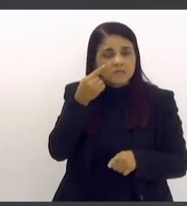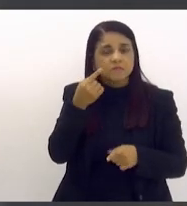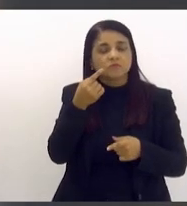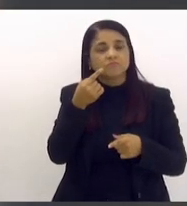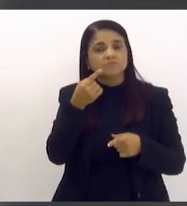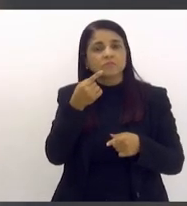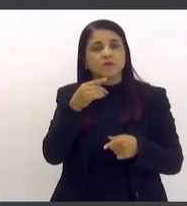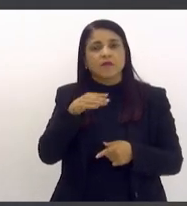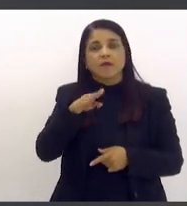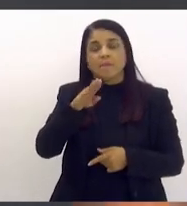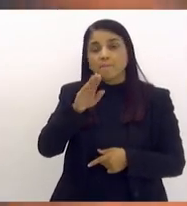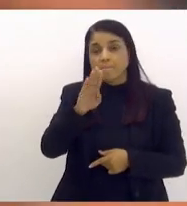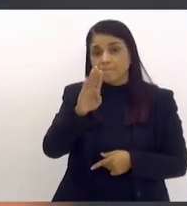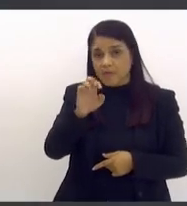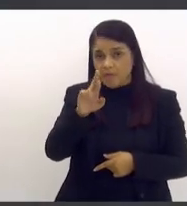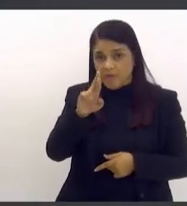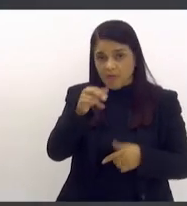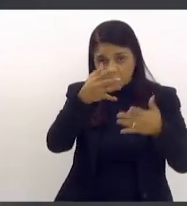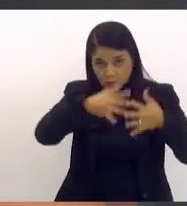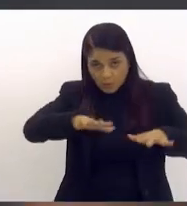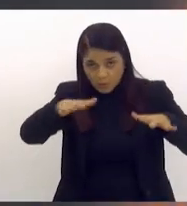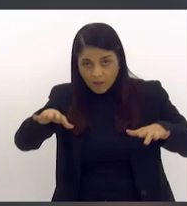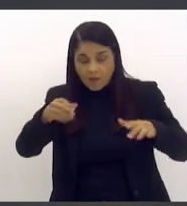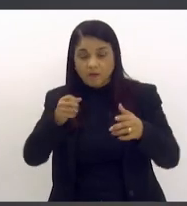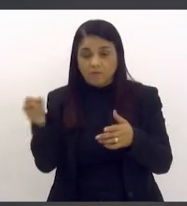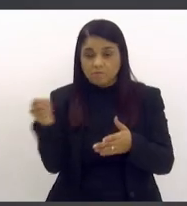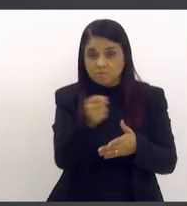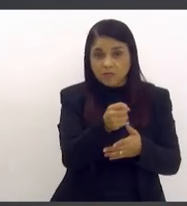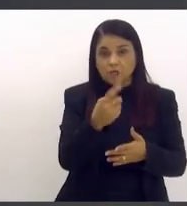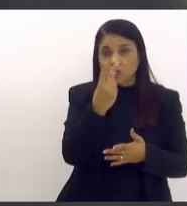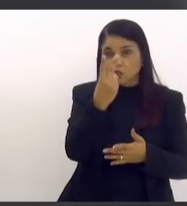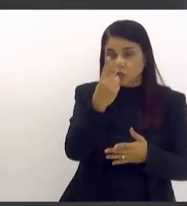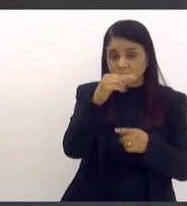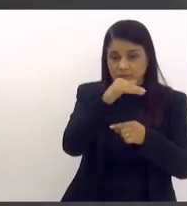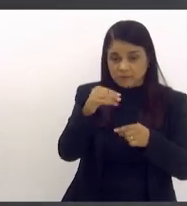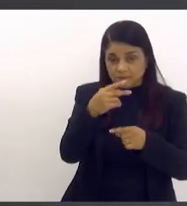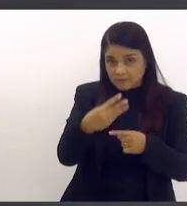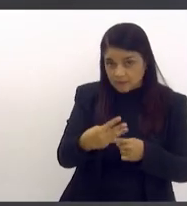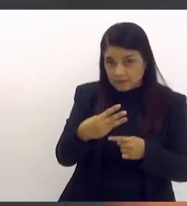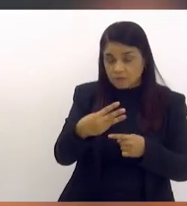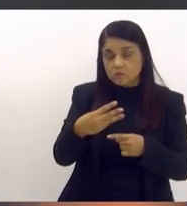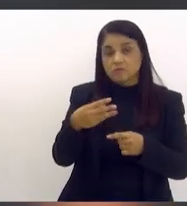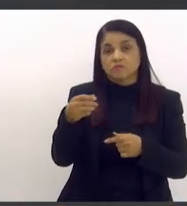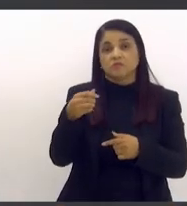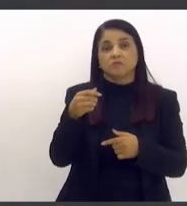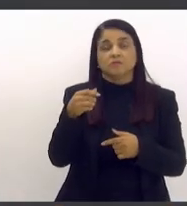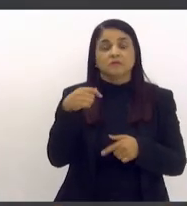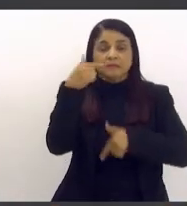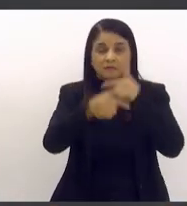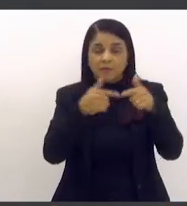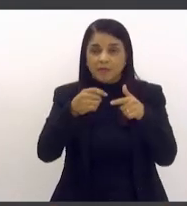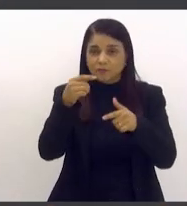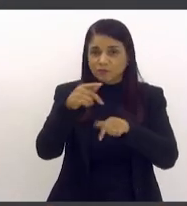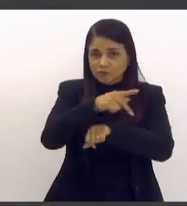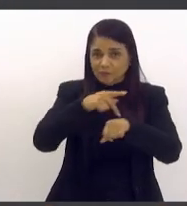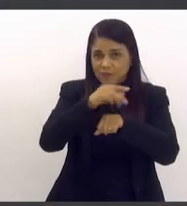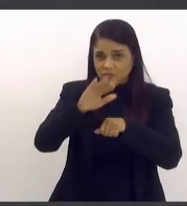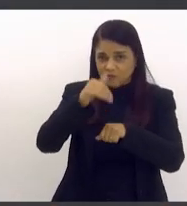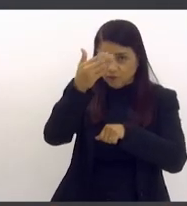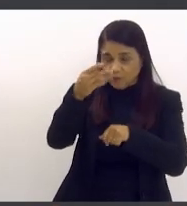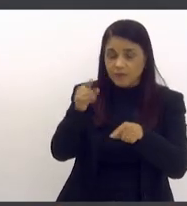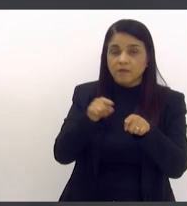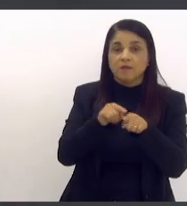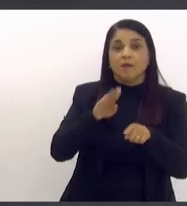como a BR do mar que emprega 2/3 de trabalhadores estrangeiros a BR do mar que acaba